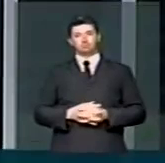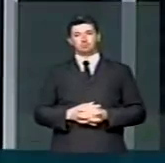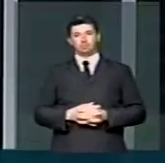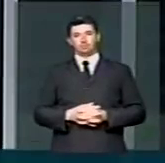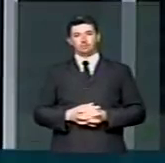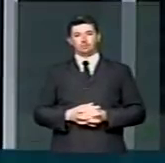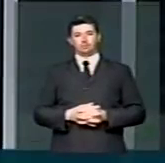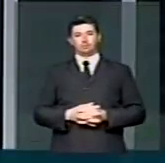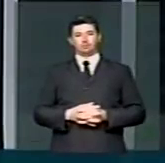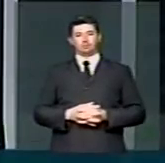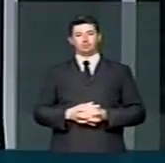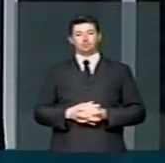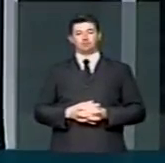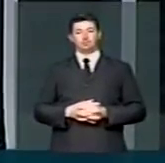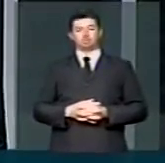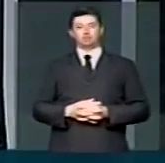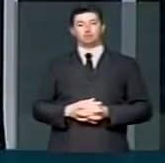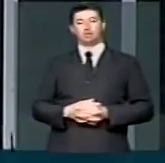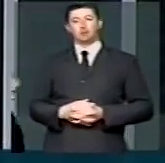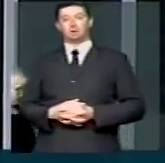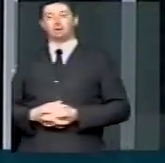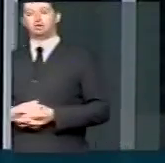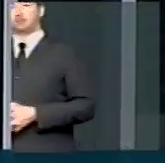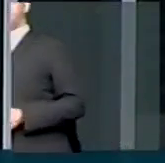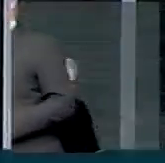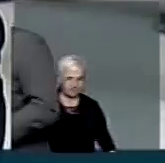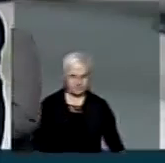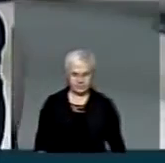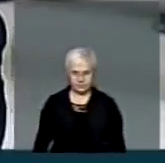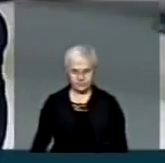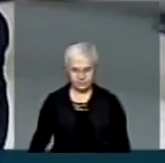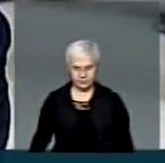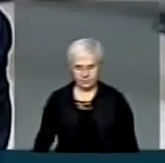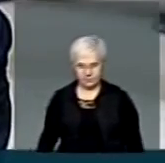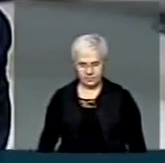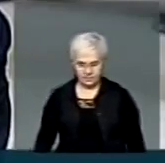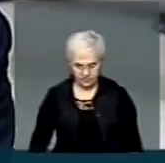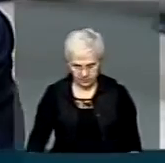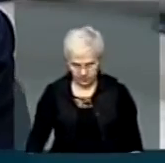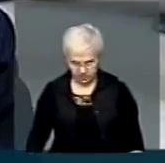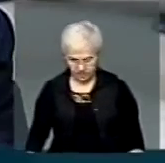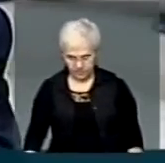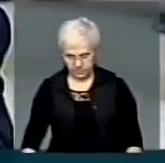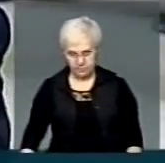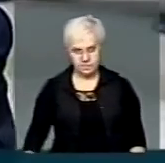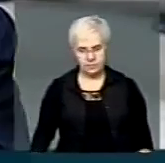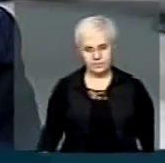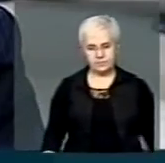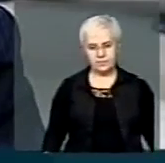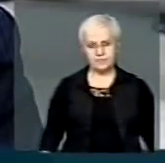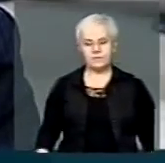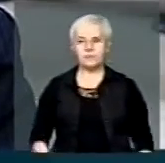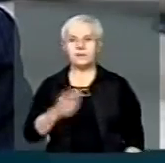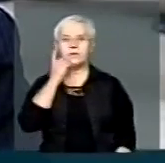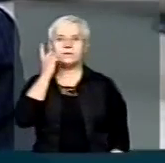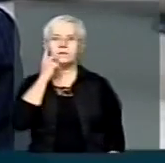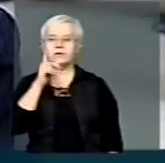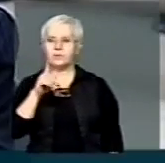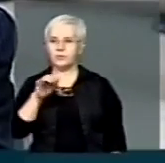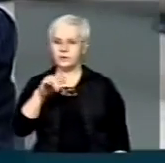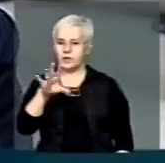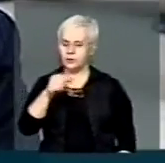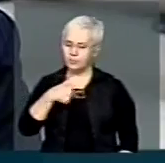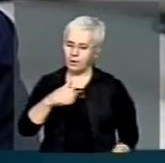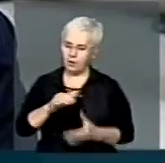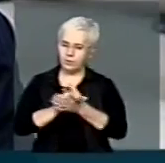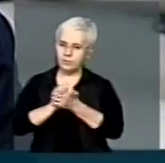Dilma. Padre Couto, muito me honra com sua parte. Deputado Paulo Pimenta, eu quero parabenizá-lo pelo pronunciamento. Eu já fiz pronunciamento